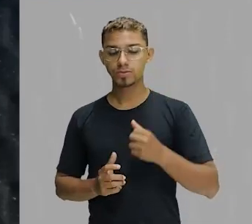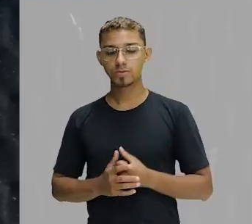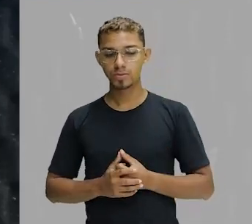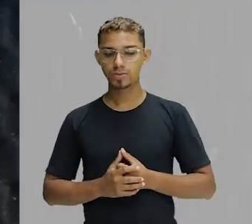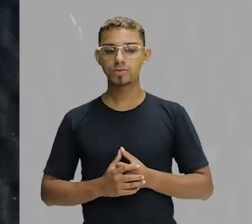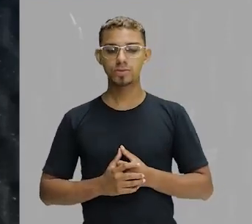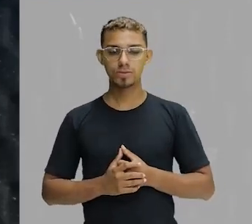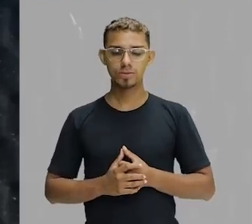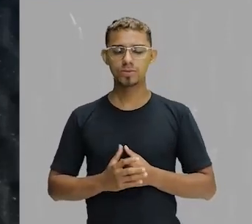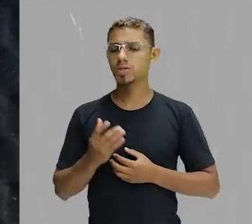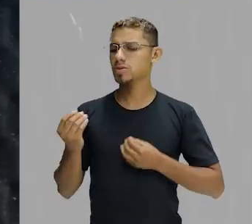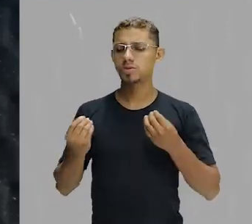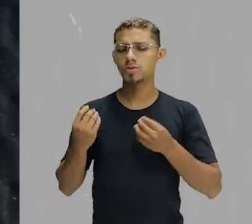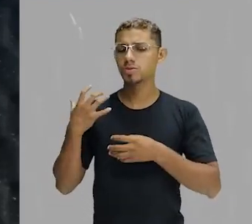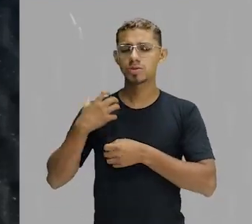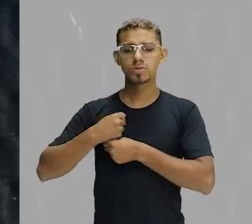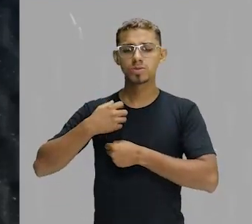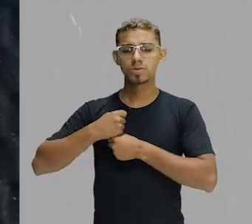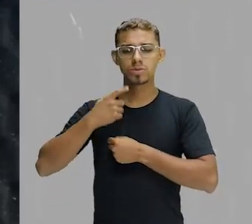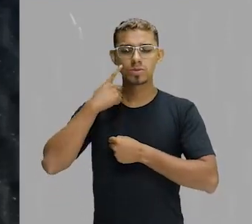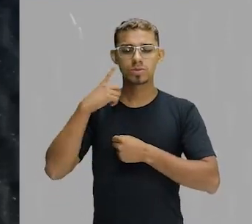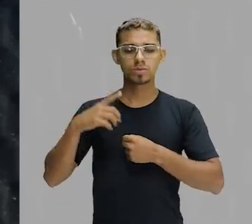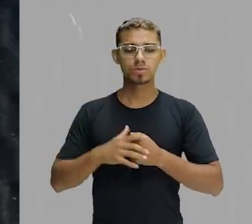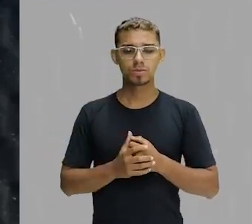é que eu vou fazer isso? Gente,